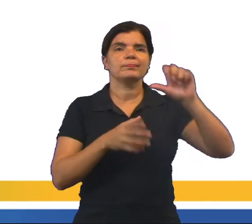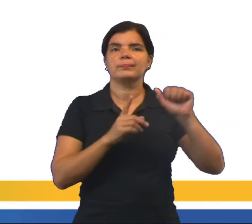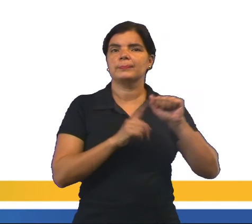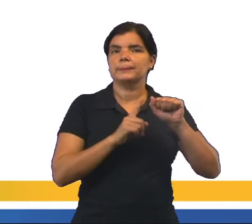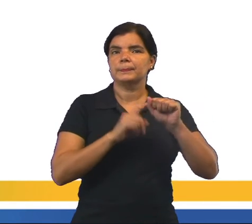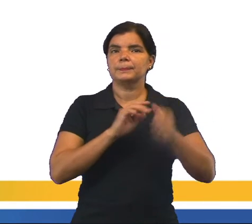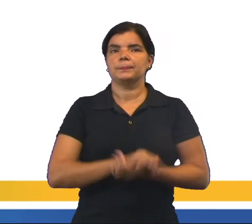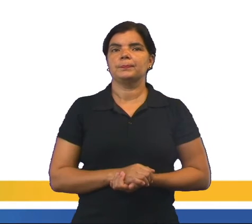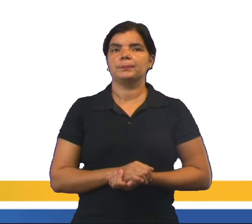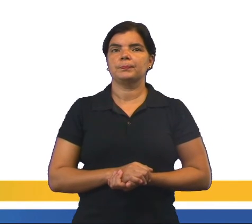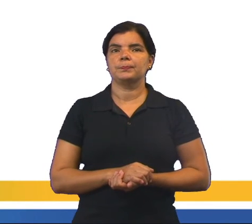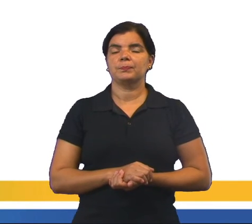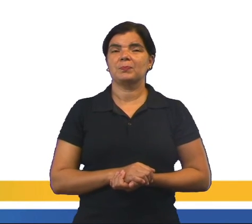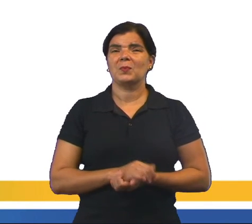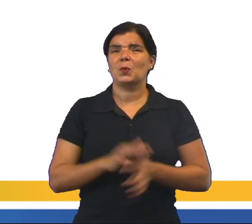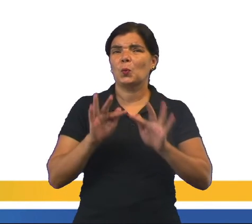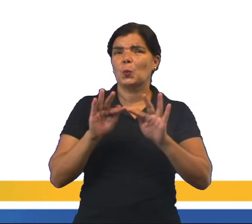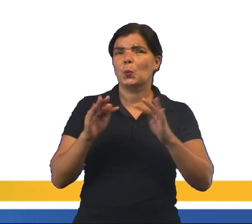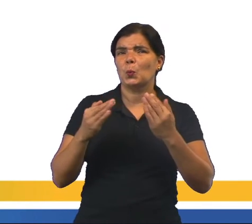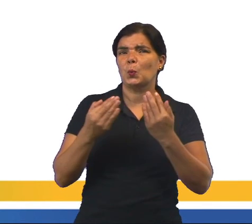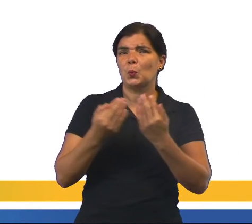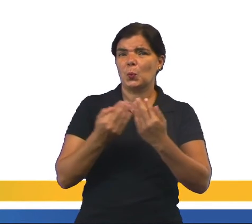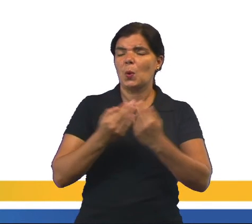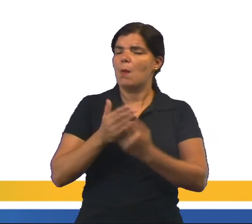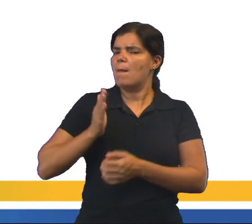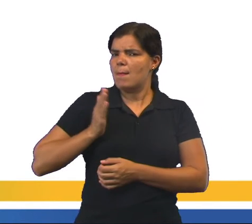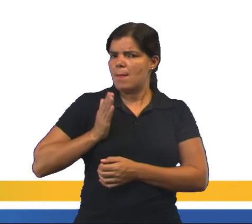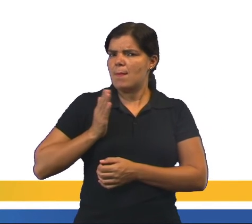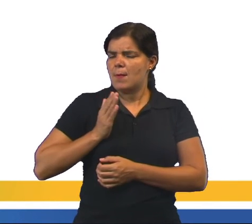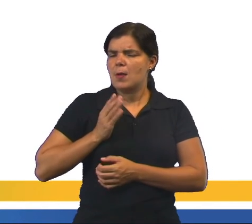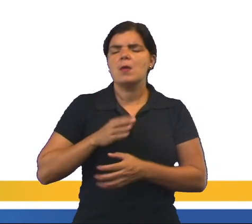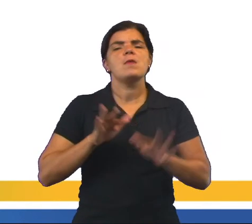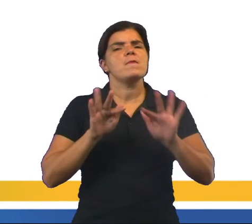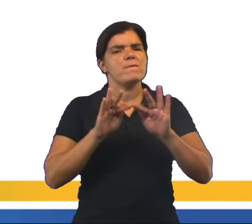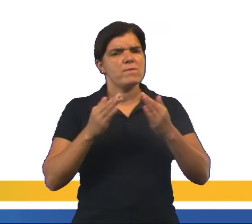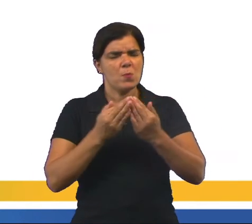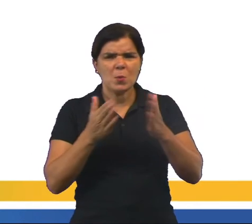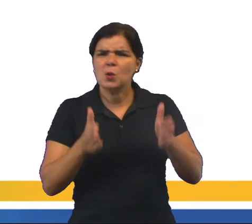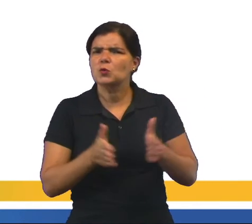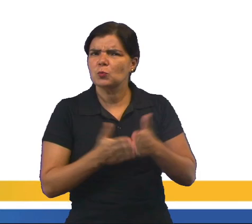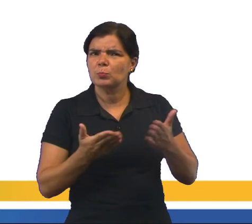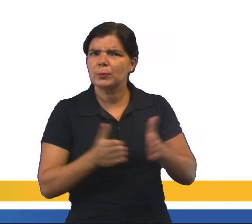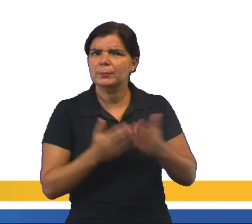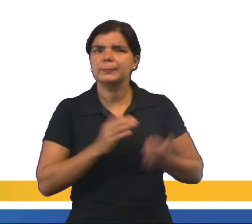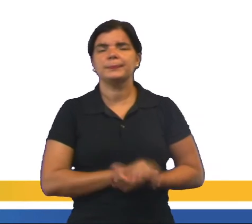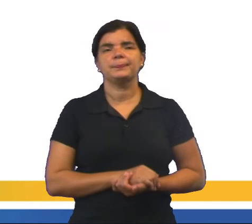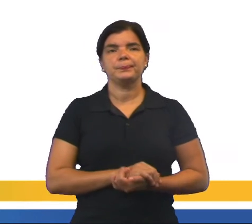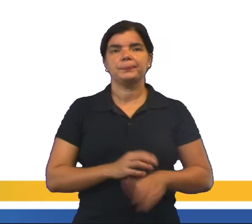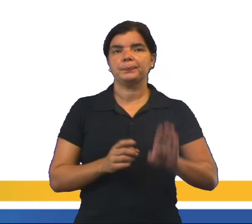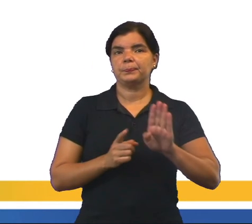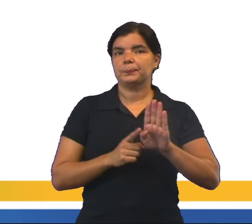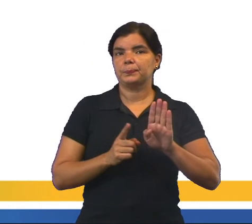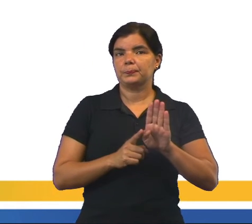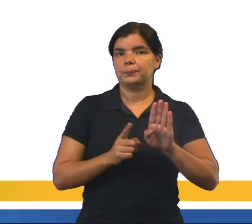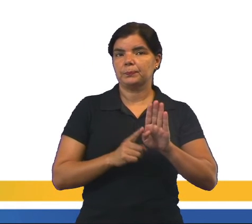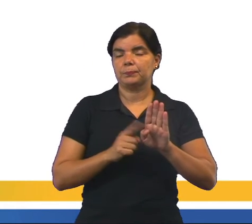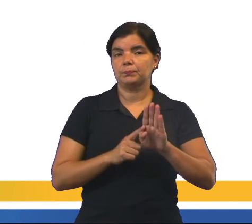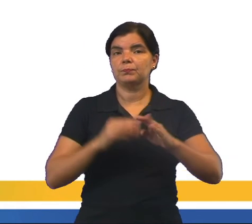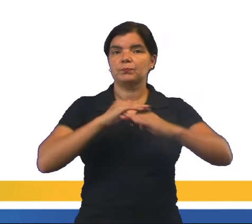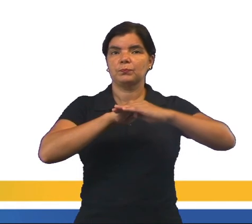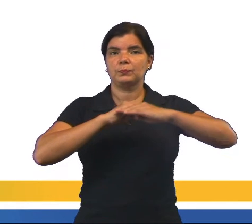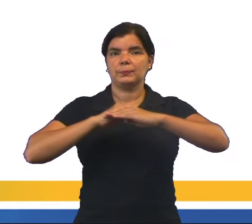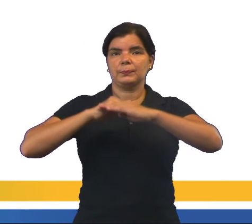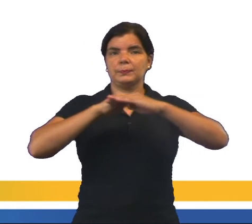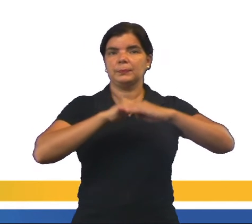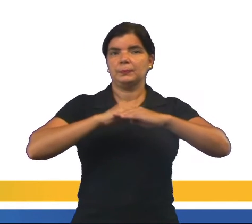A. Uma casta de famílias ricas e muitas famílias pobres. Letra B.